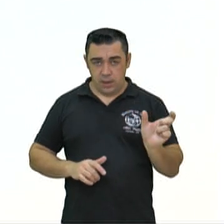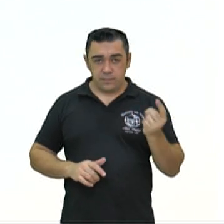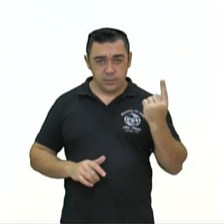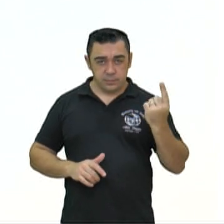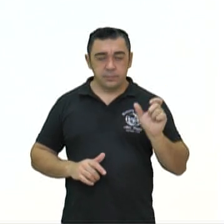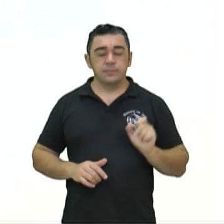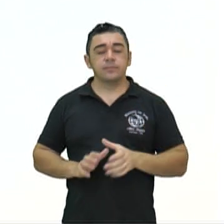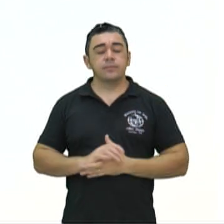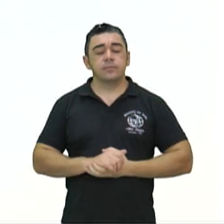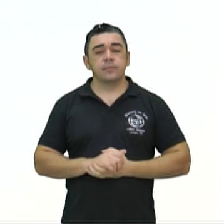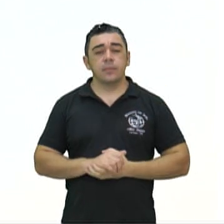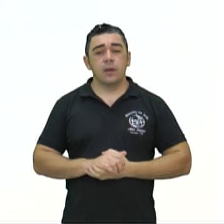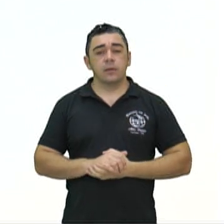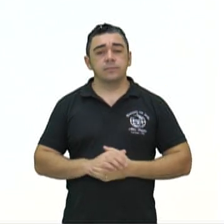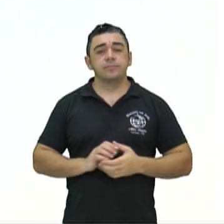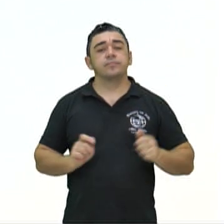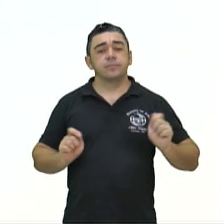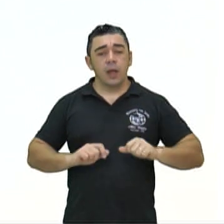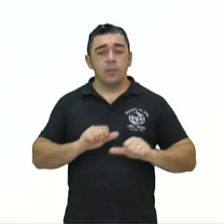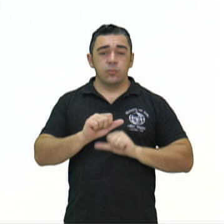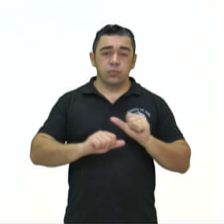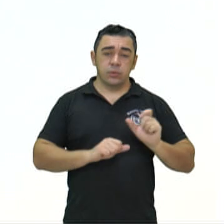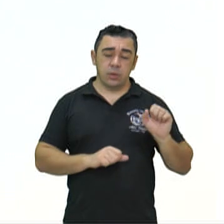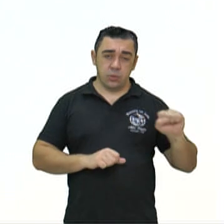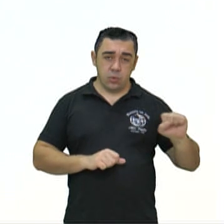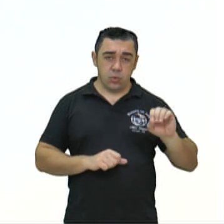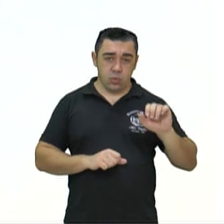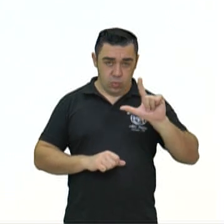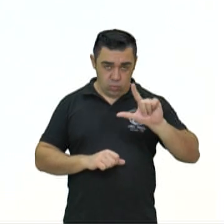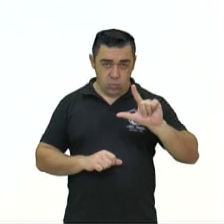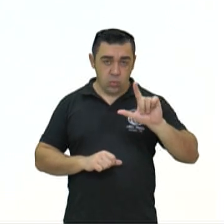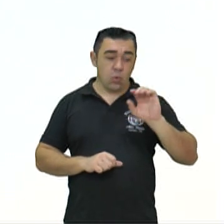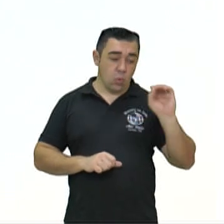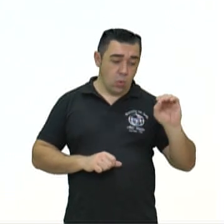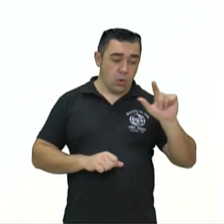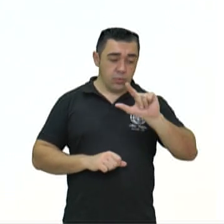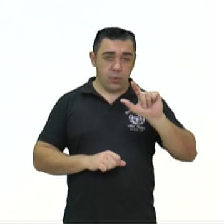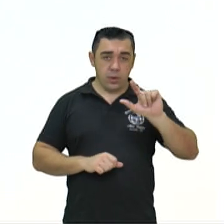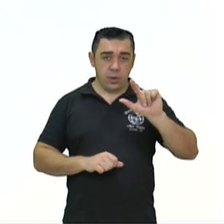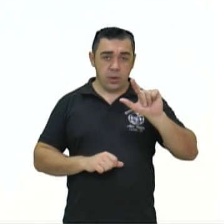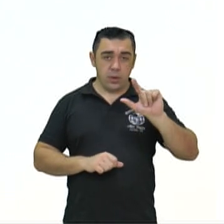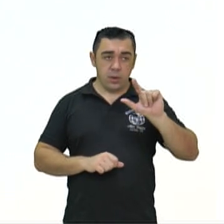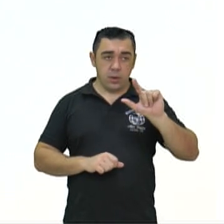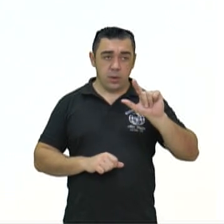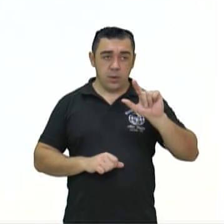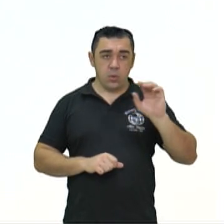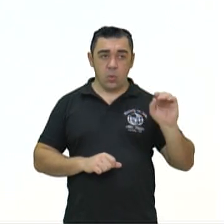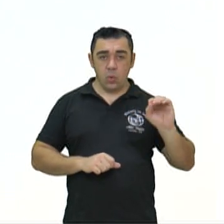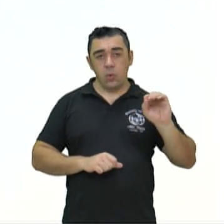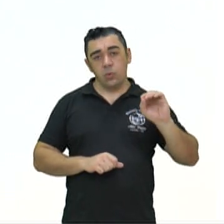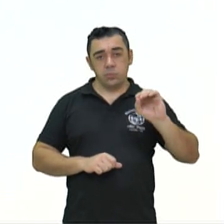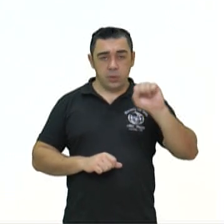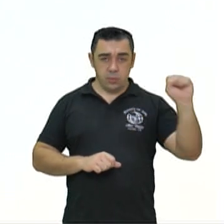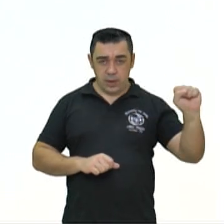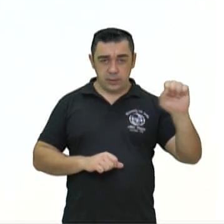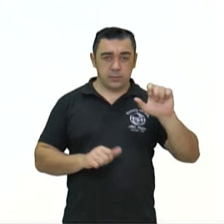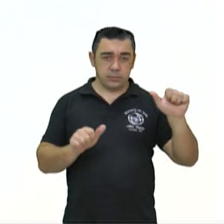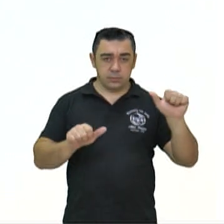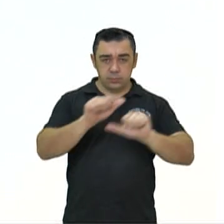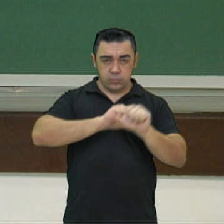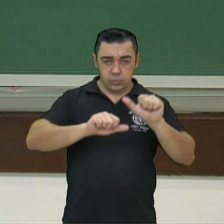primeira palavra. Eu posso permutar, trocar o O pelo S. Uma outra